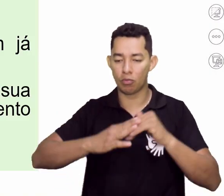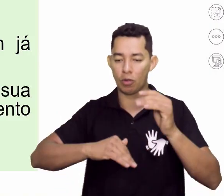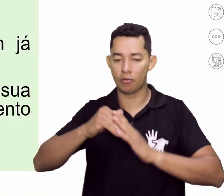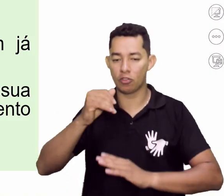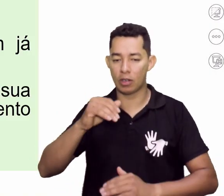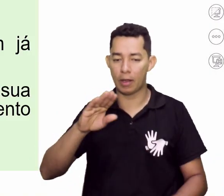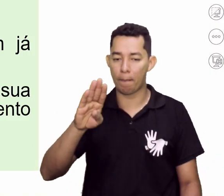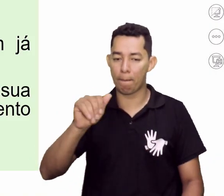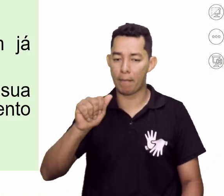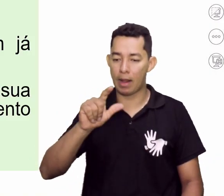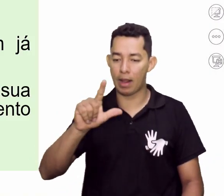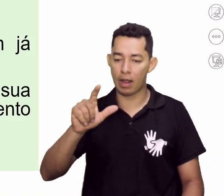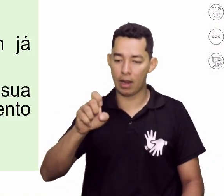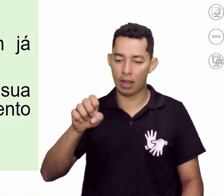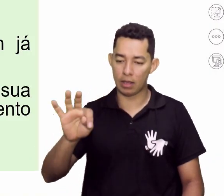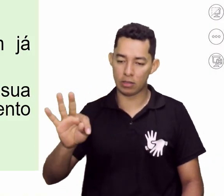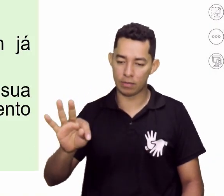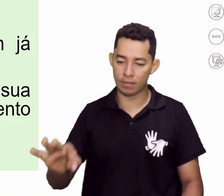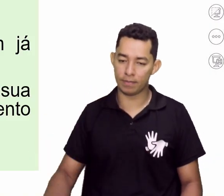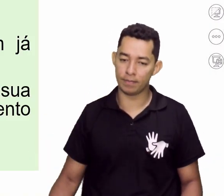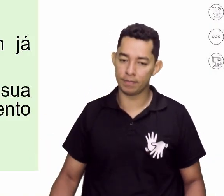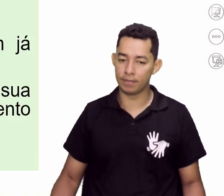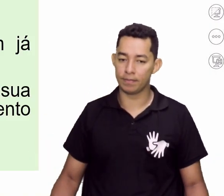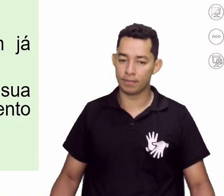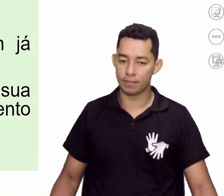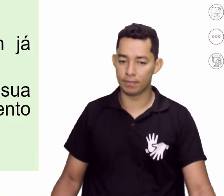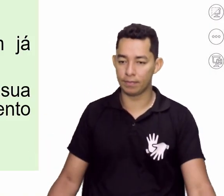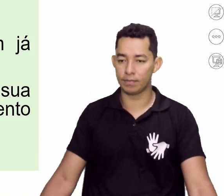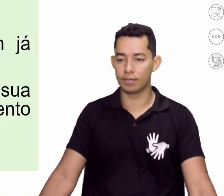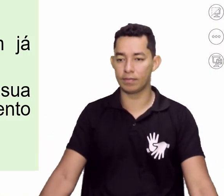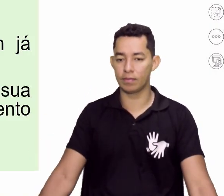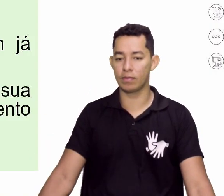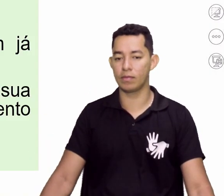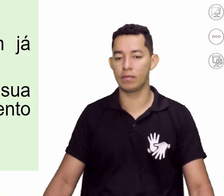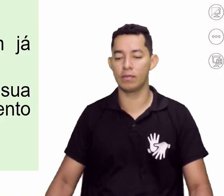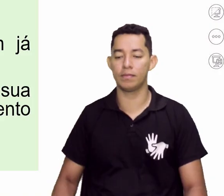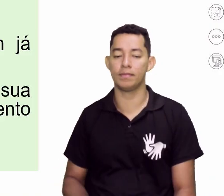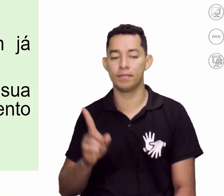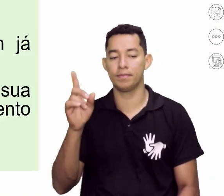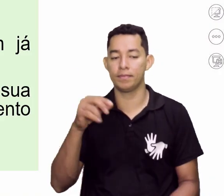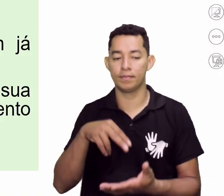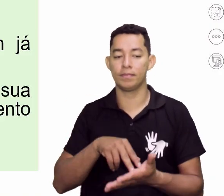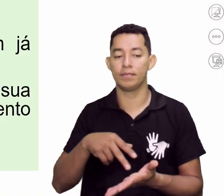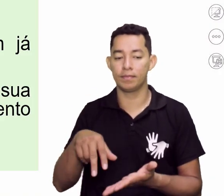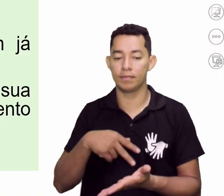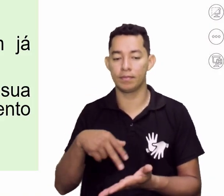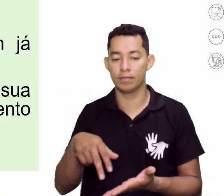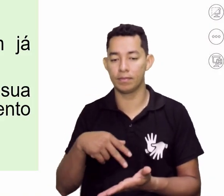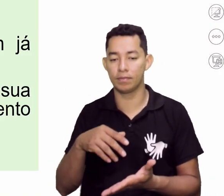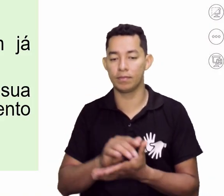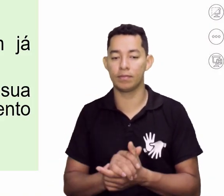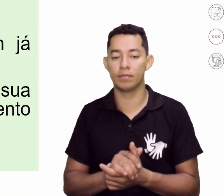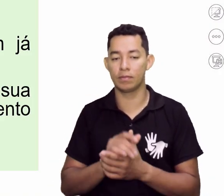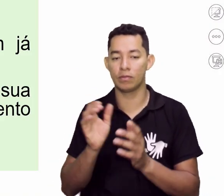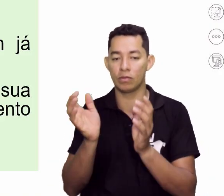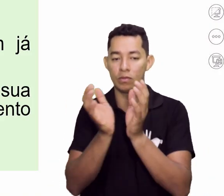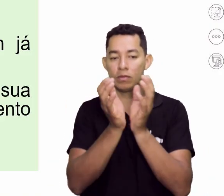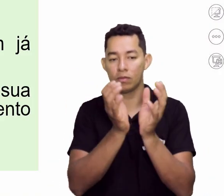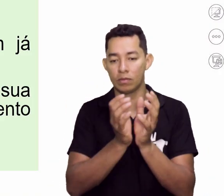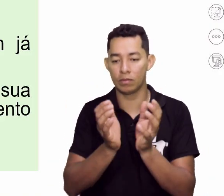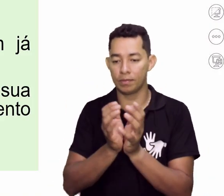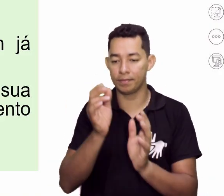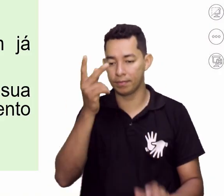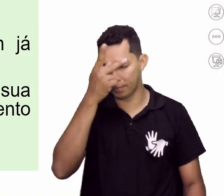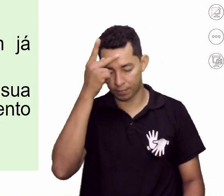dança afro, né, é só você pesquisar um pouquinho, você vê grupos de pessoas dançando ali